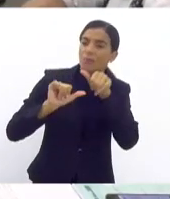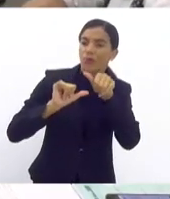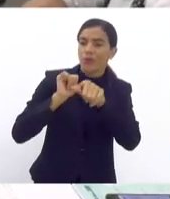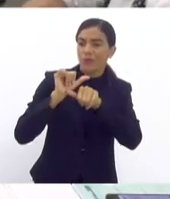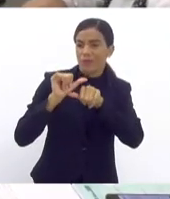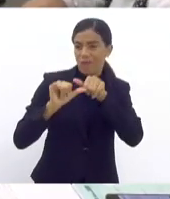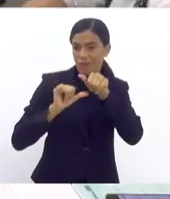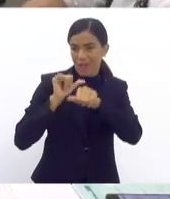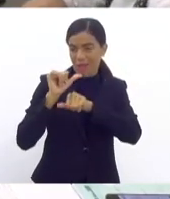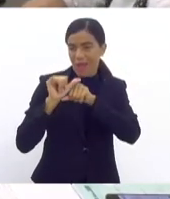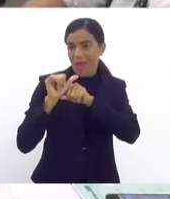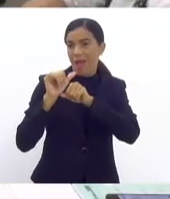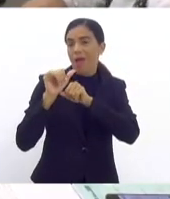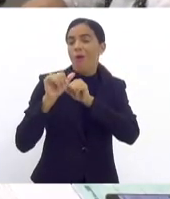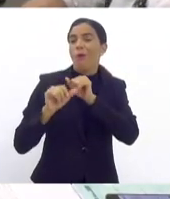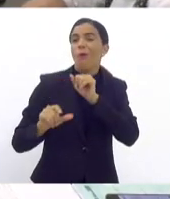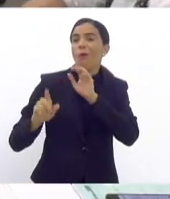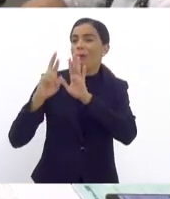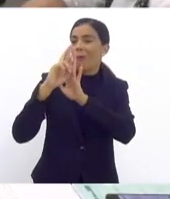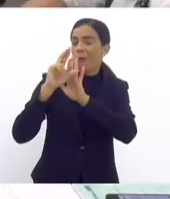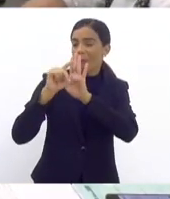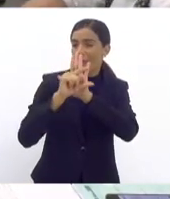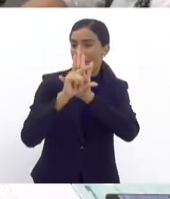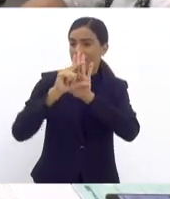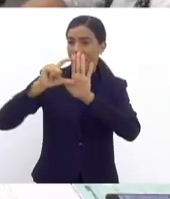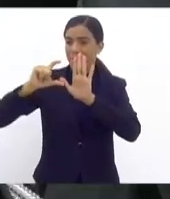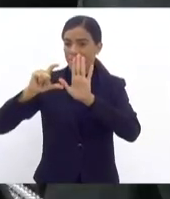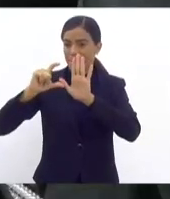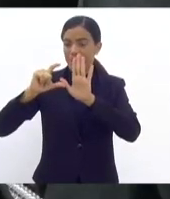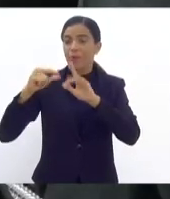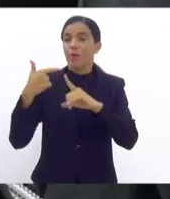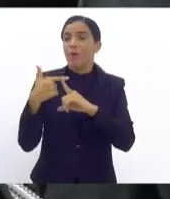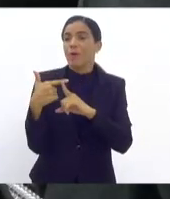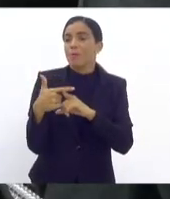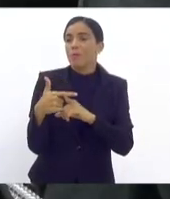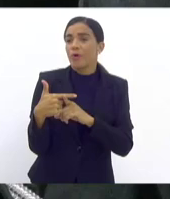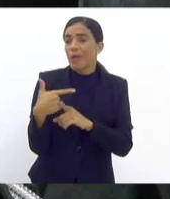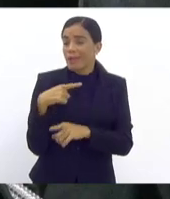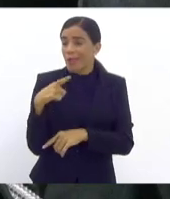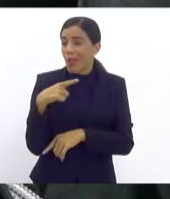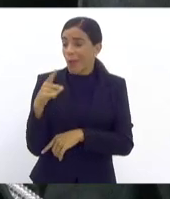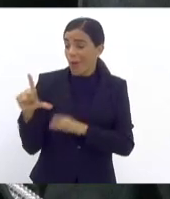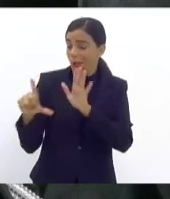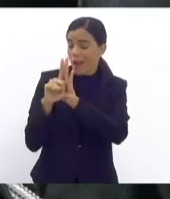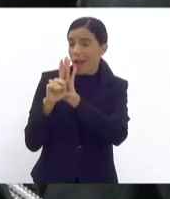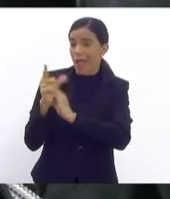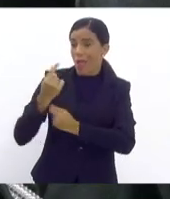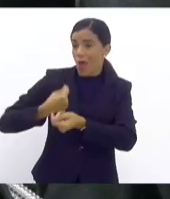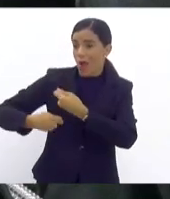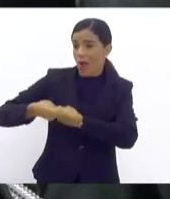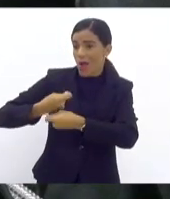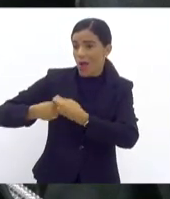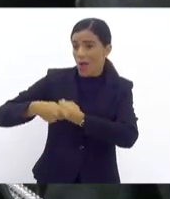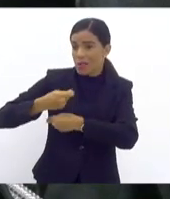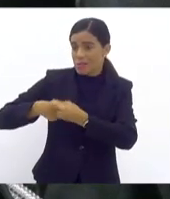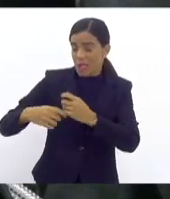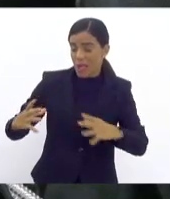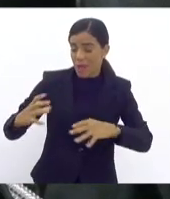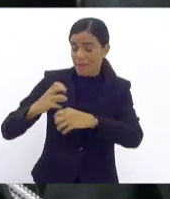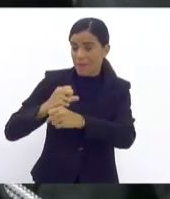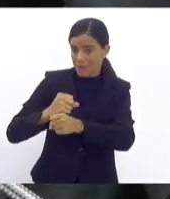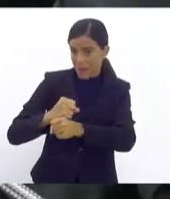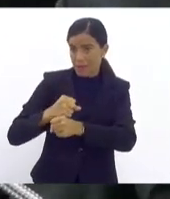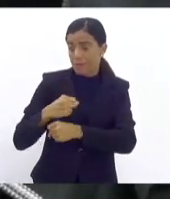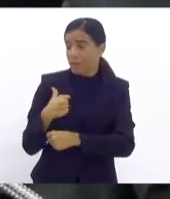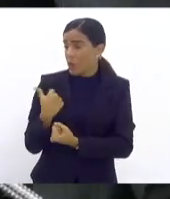parágrafo único, no próximo exercício. É. Porque a gente já está sob a égide de uma lei orçamentária anual aprovada no ano passado, que não contemplou na